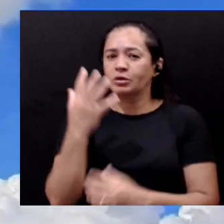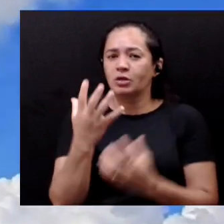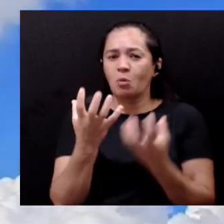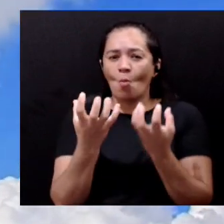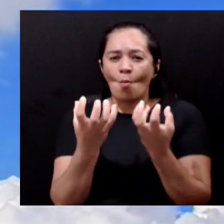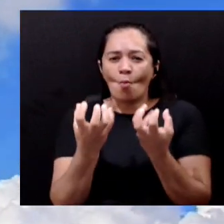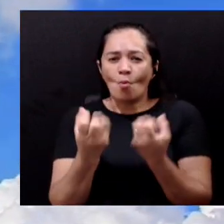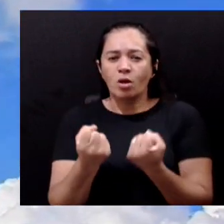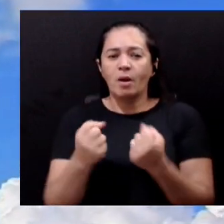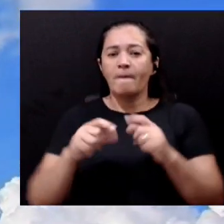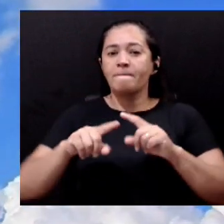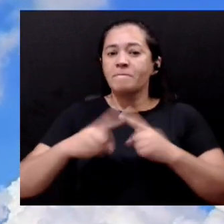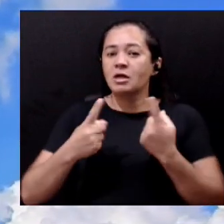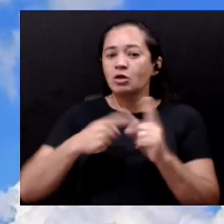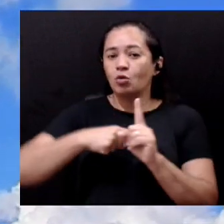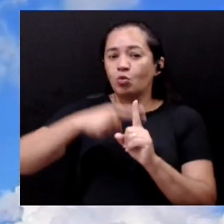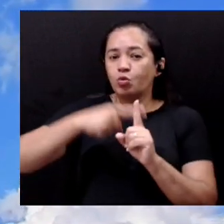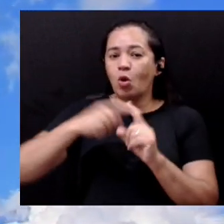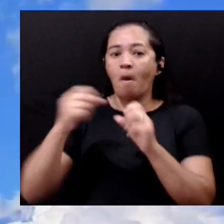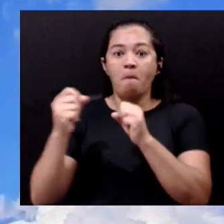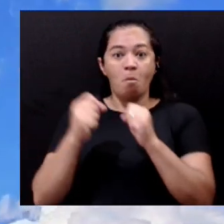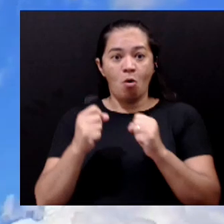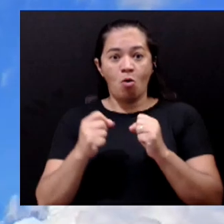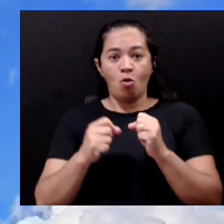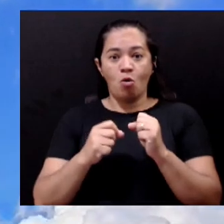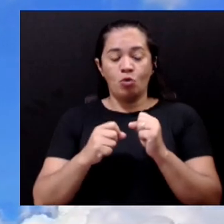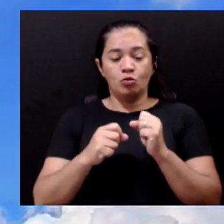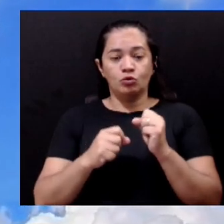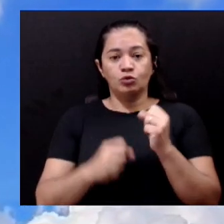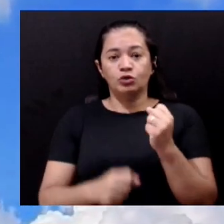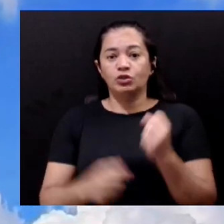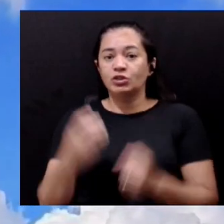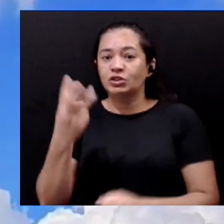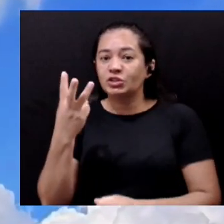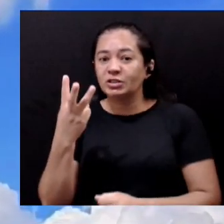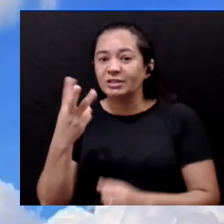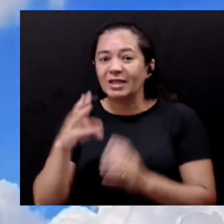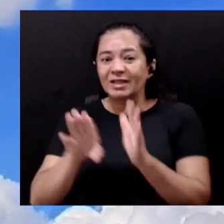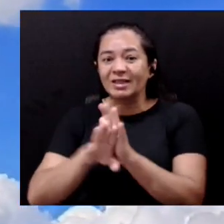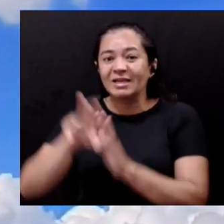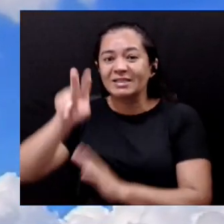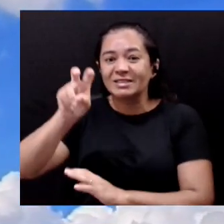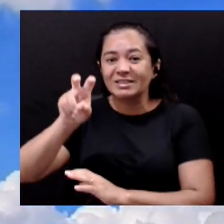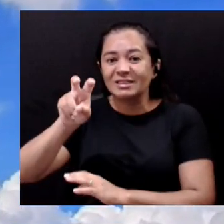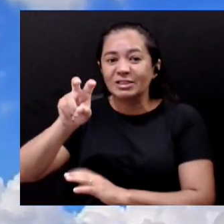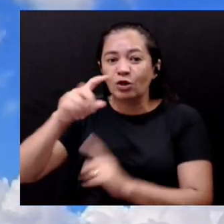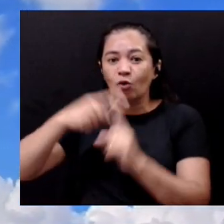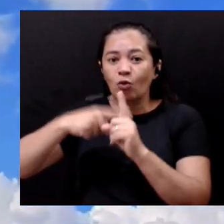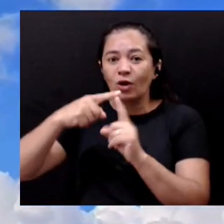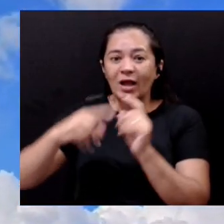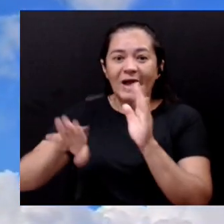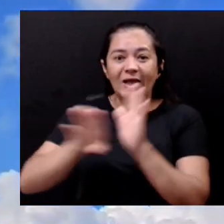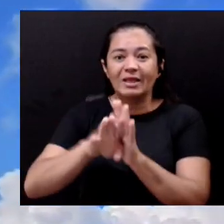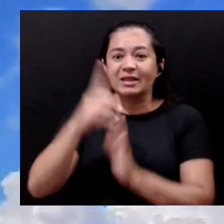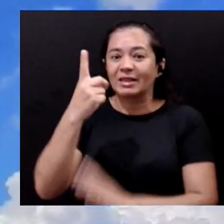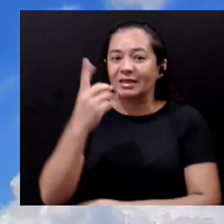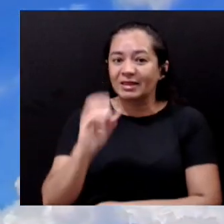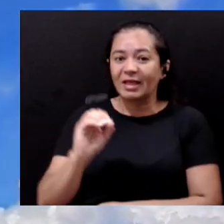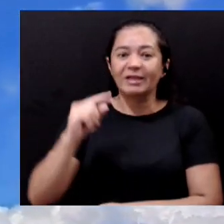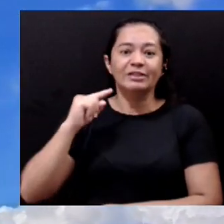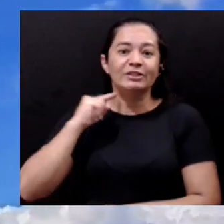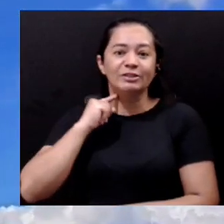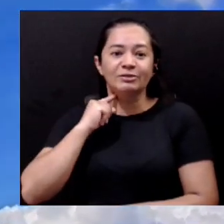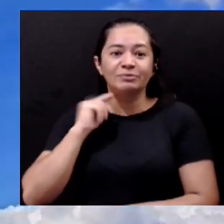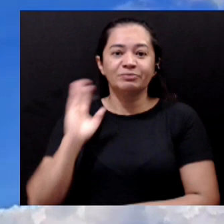podem sim marcar um aumento entre 3 e 5 graus até o próximo dia 10 de maio. É o veranico, é